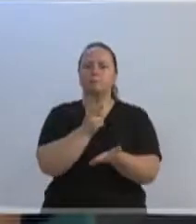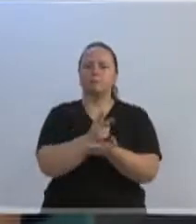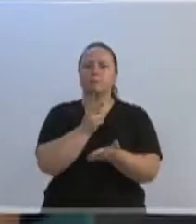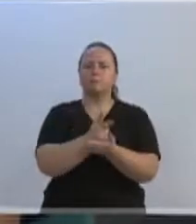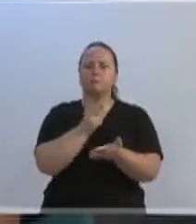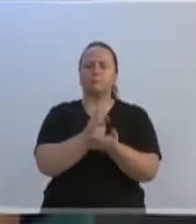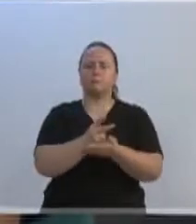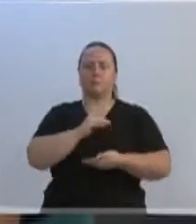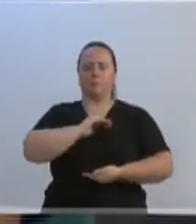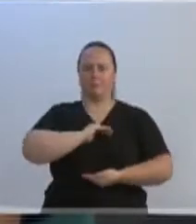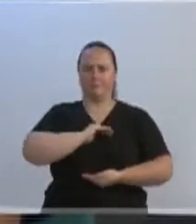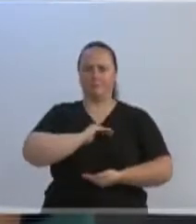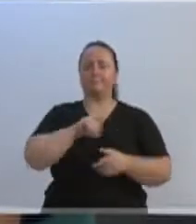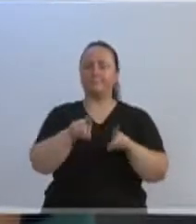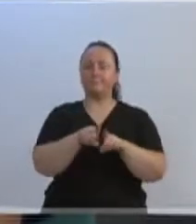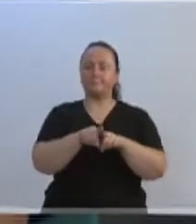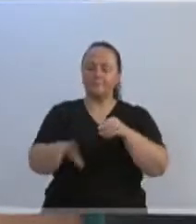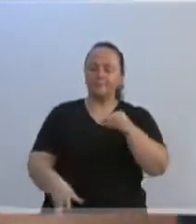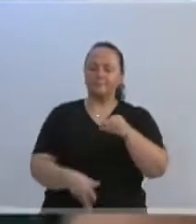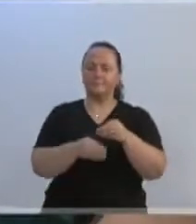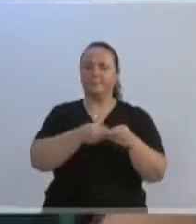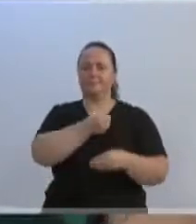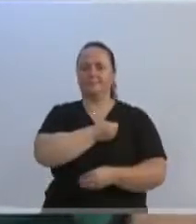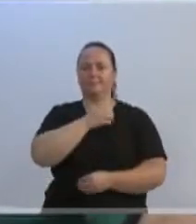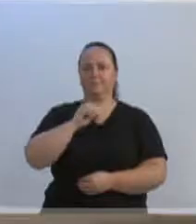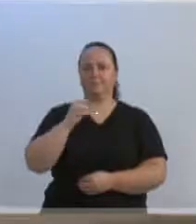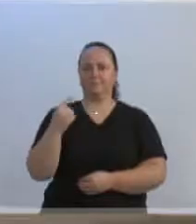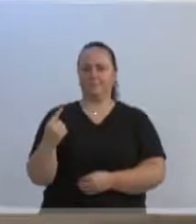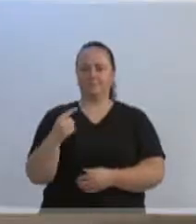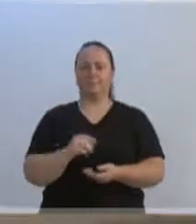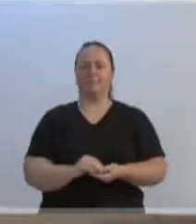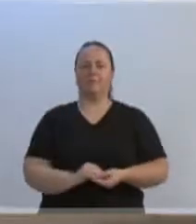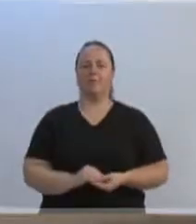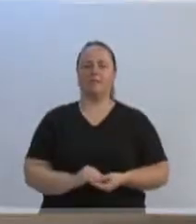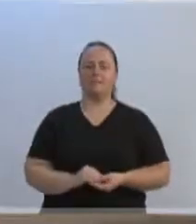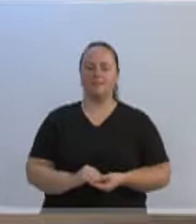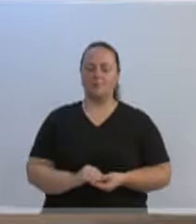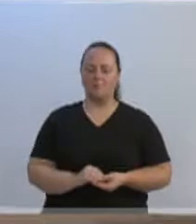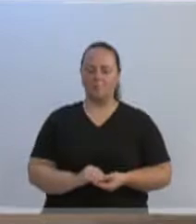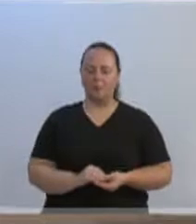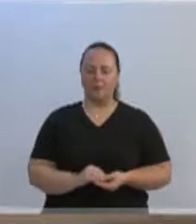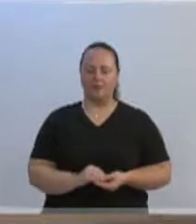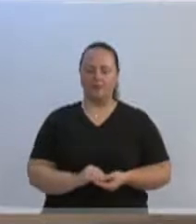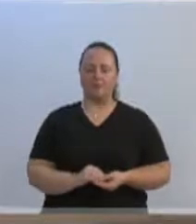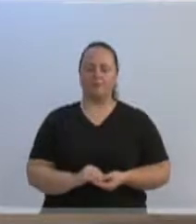civil bem como sua emenda número 01 a ordem do dia